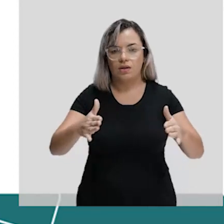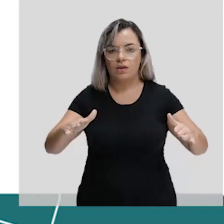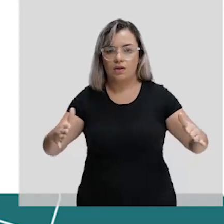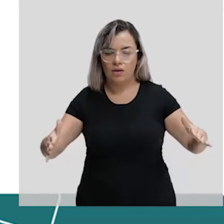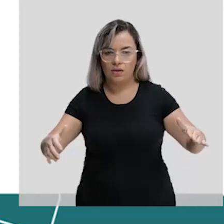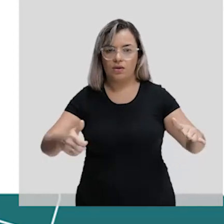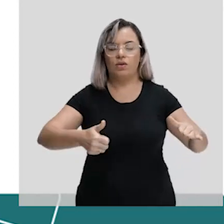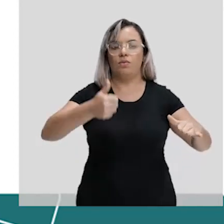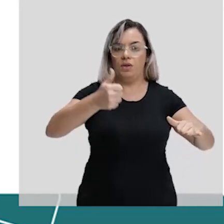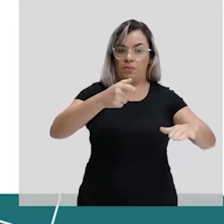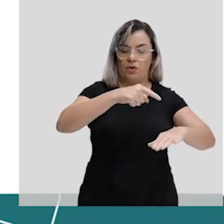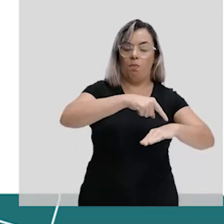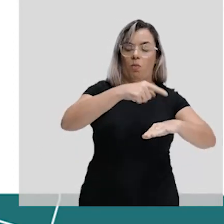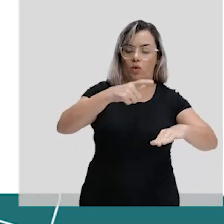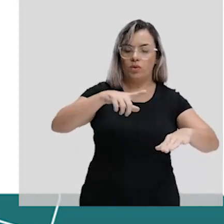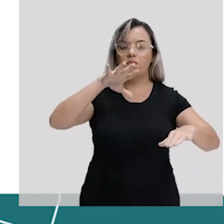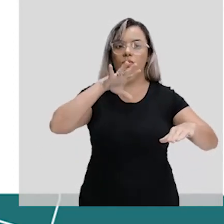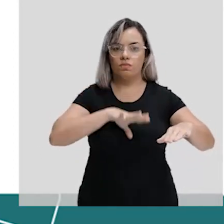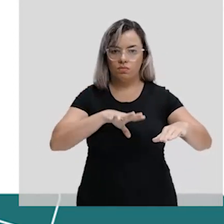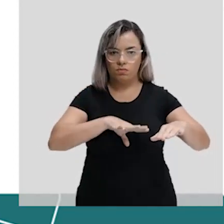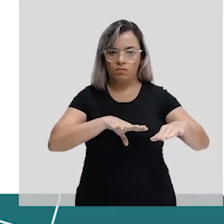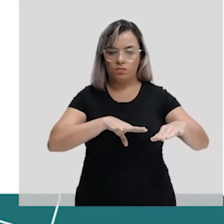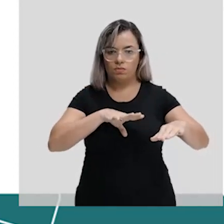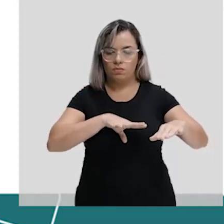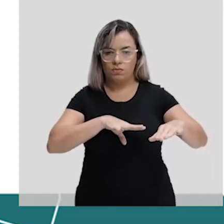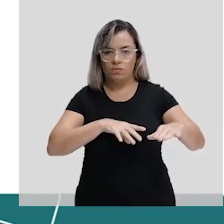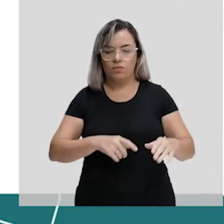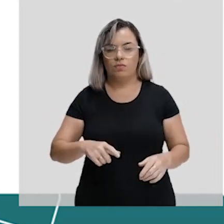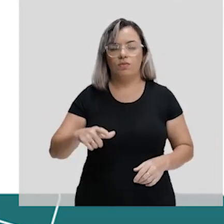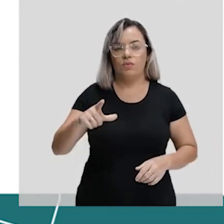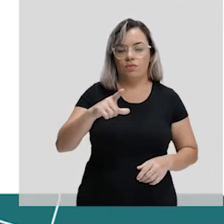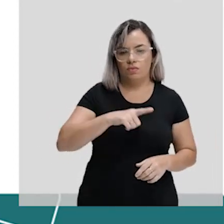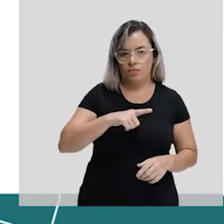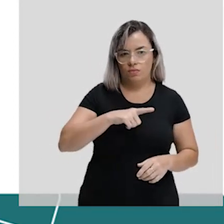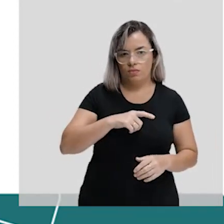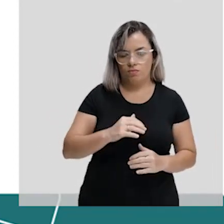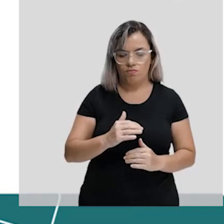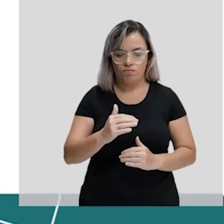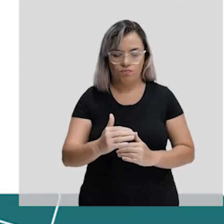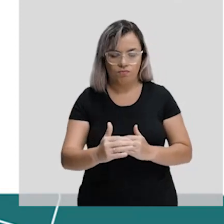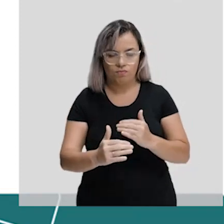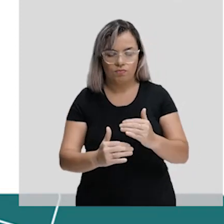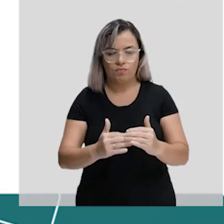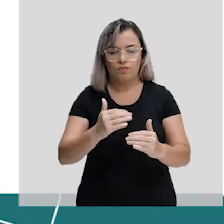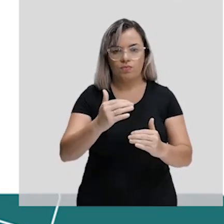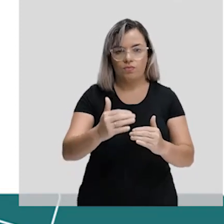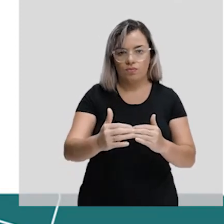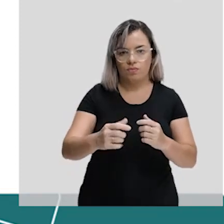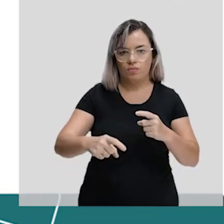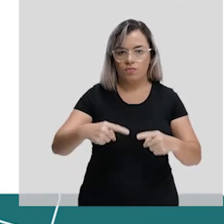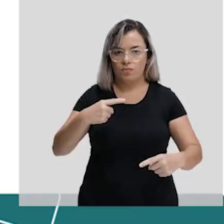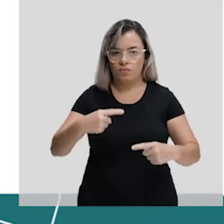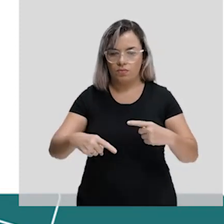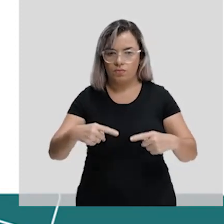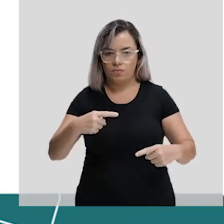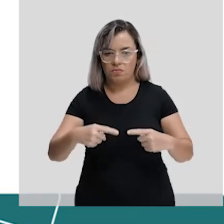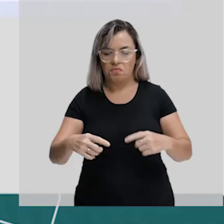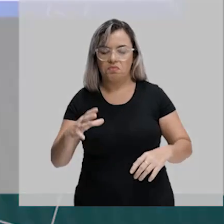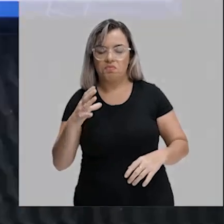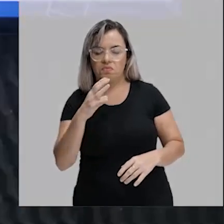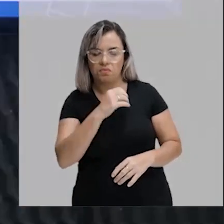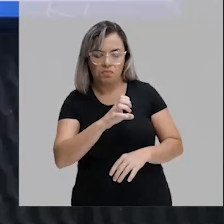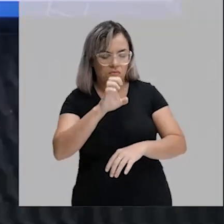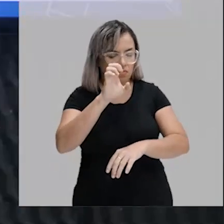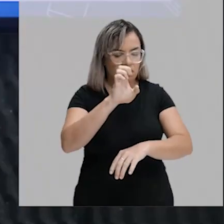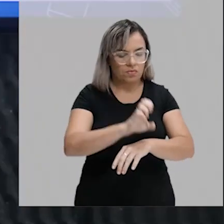no primeiro momento, foi pioneiro, porque teve um processo de formação política precoce, o seu